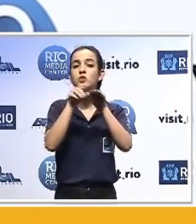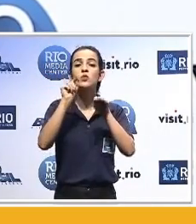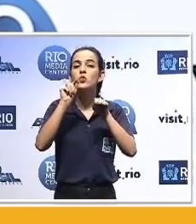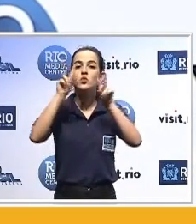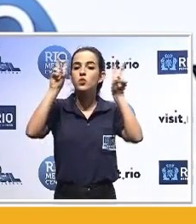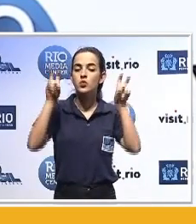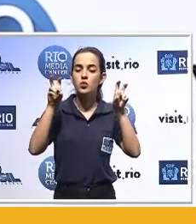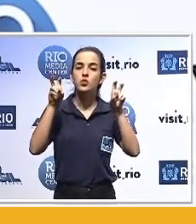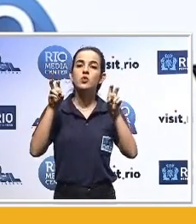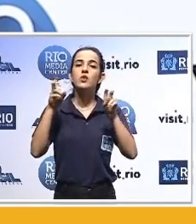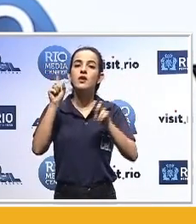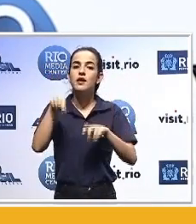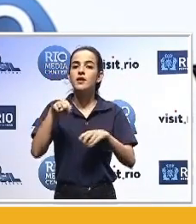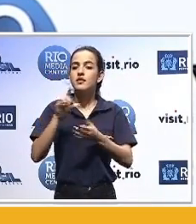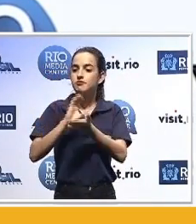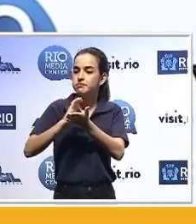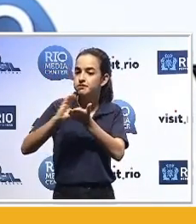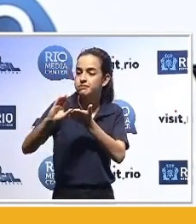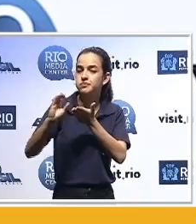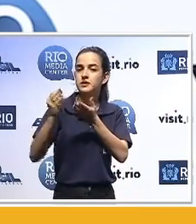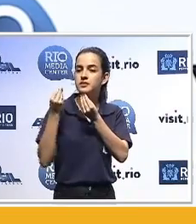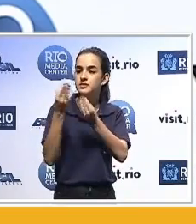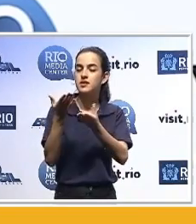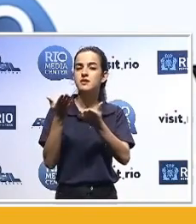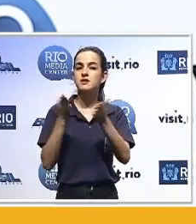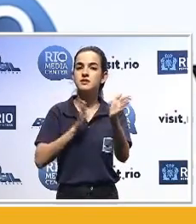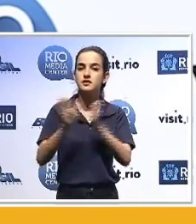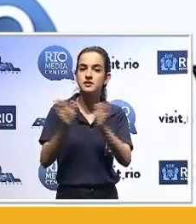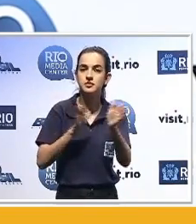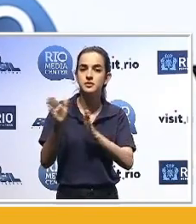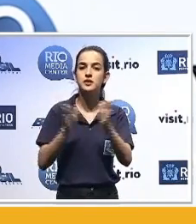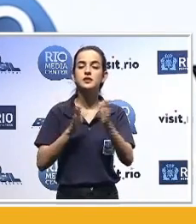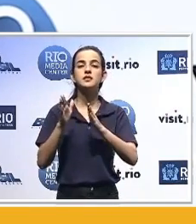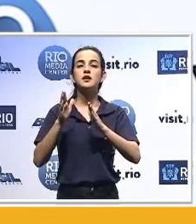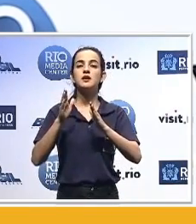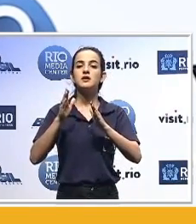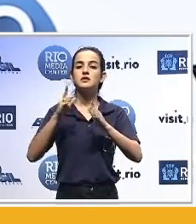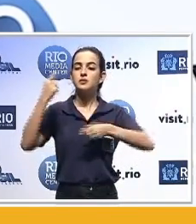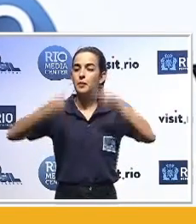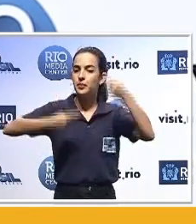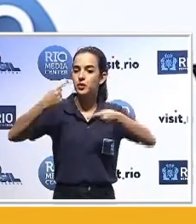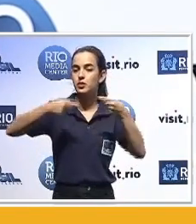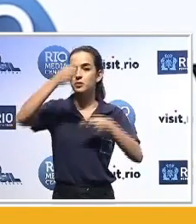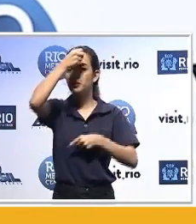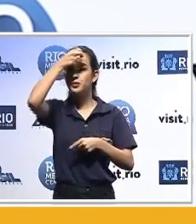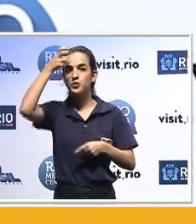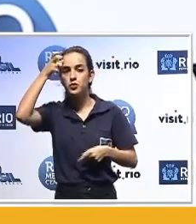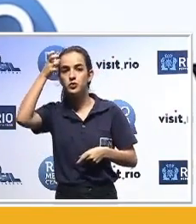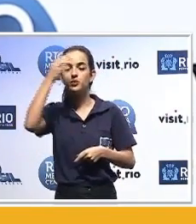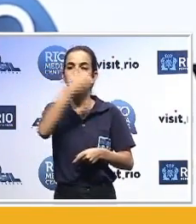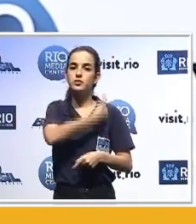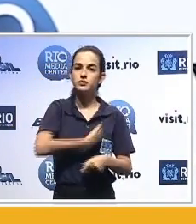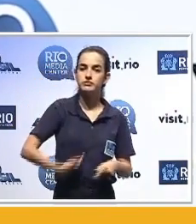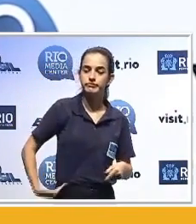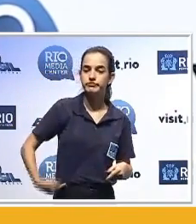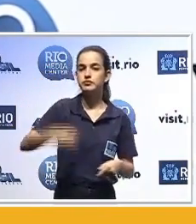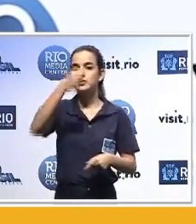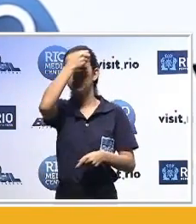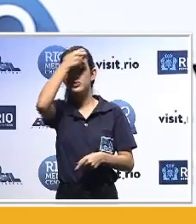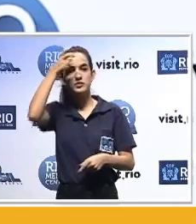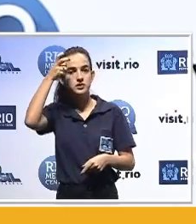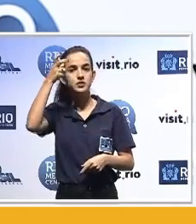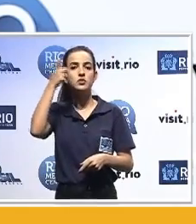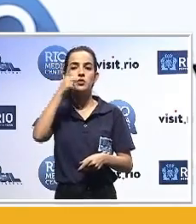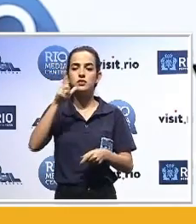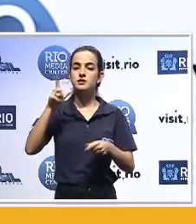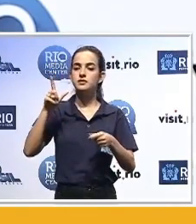normalidade e dos investimentos que nós possamos fazer. Nos cabe construir políticas públicas com o Estado, com municípios, né? E o